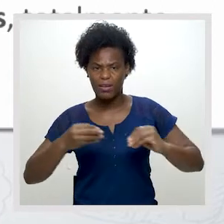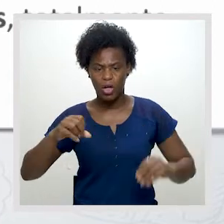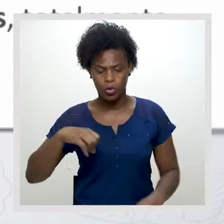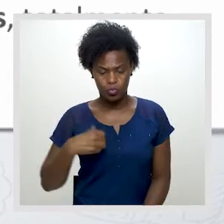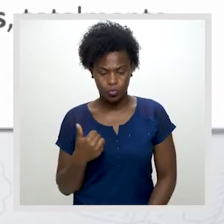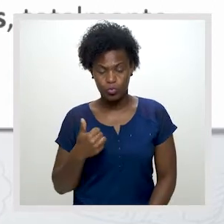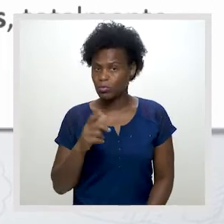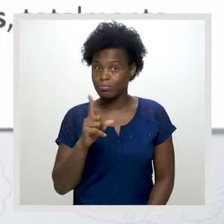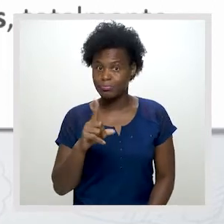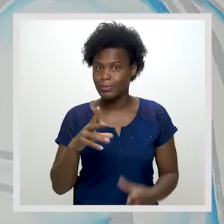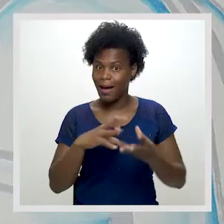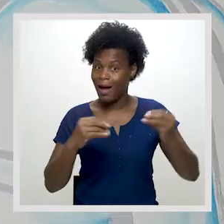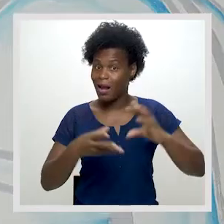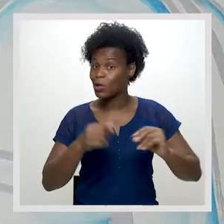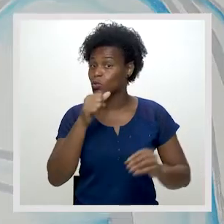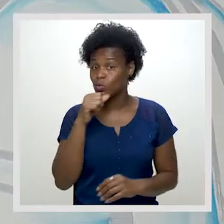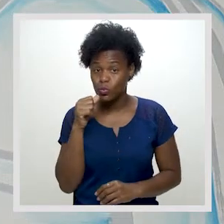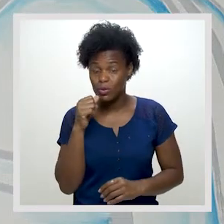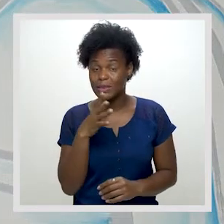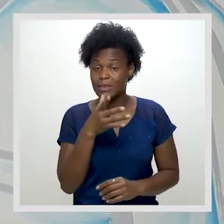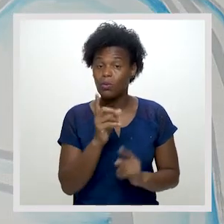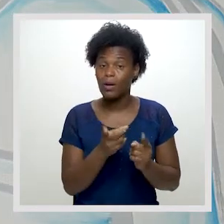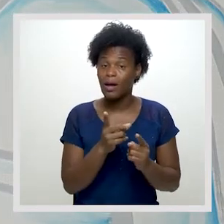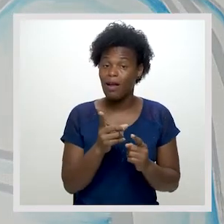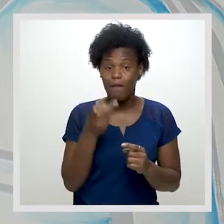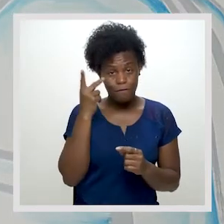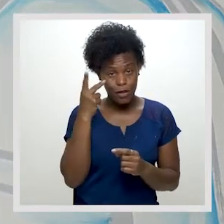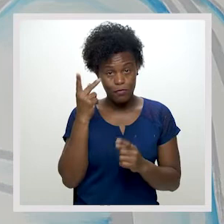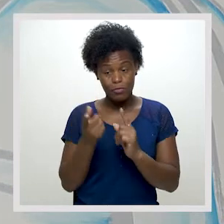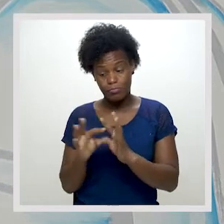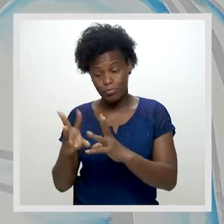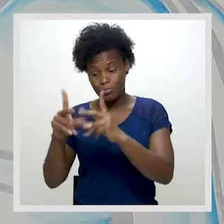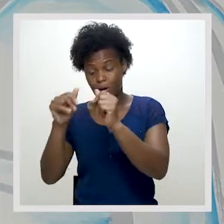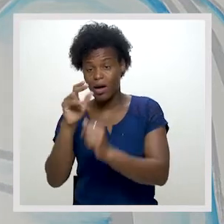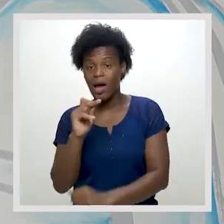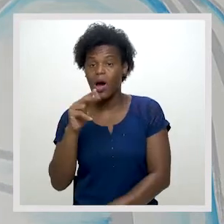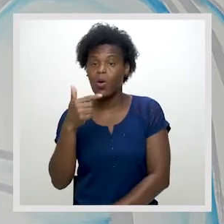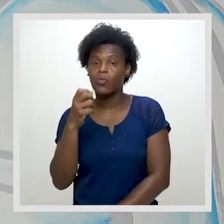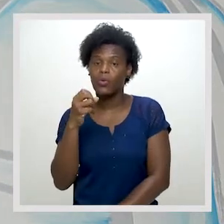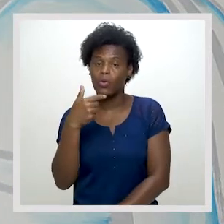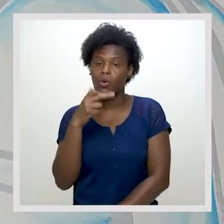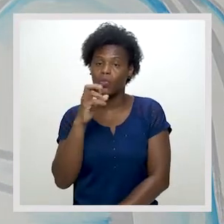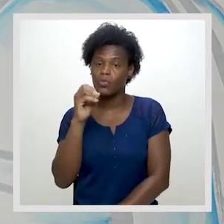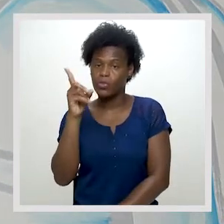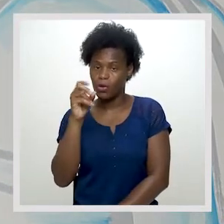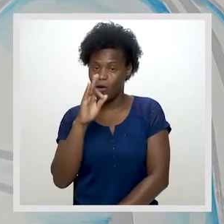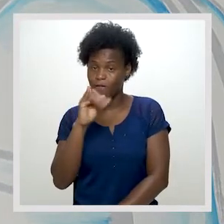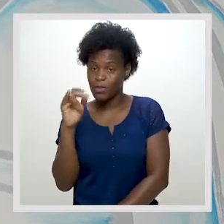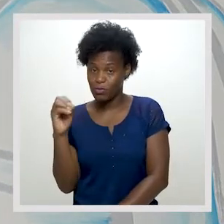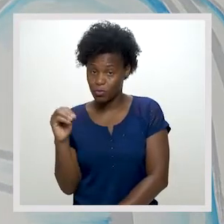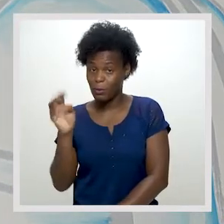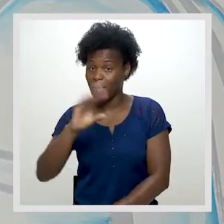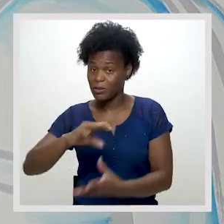dito, os que resistiram evoluíram para os autotróficos e estes autotróficos já eram